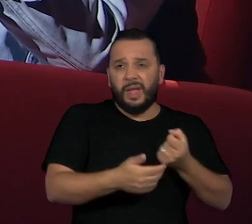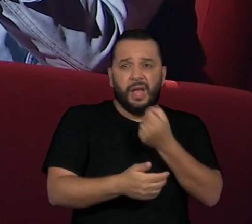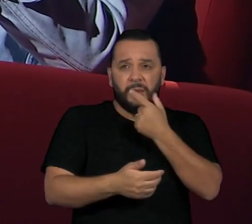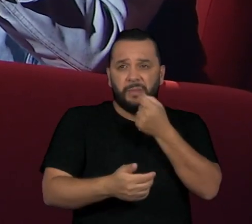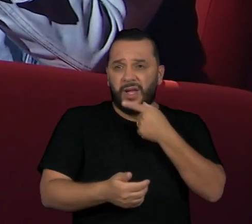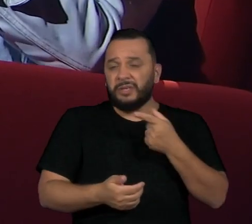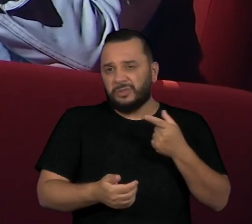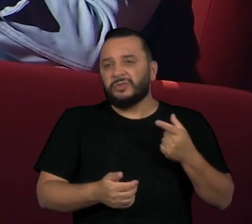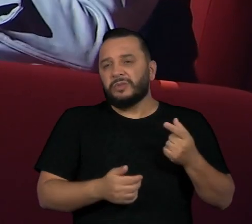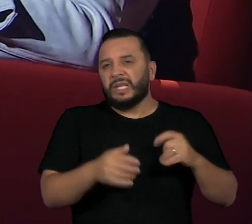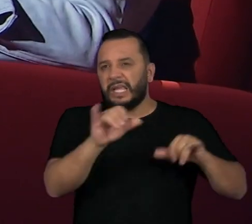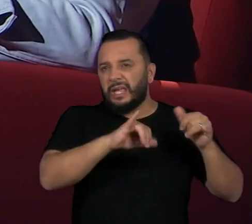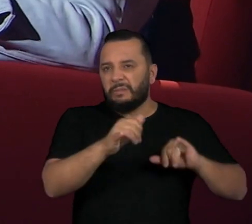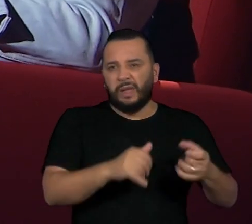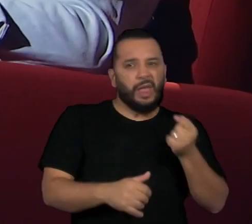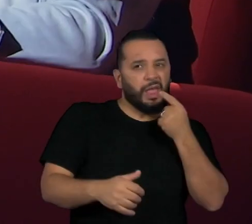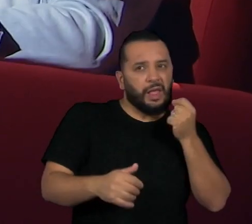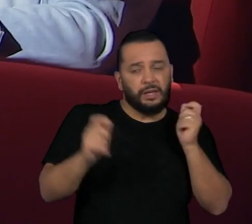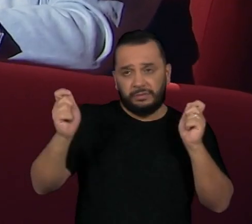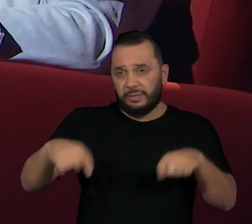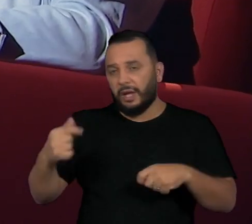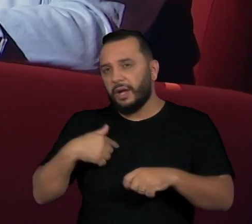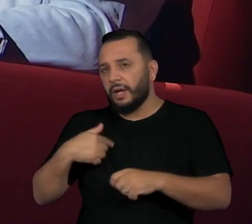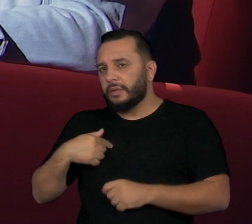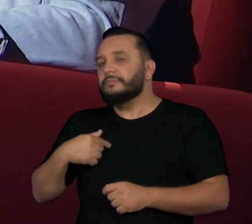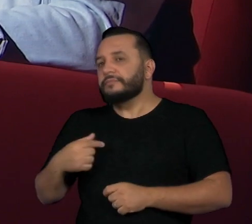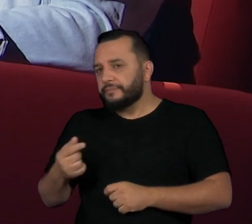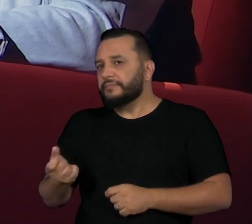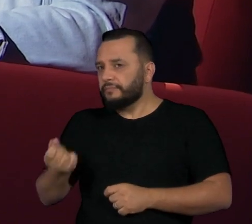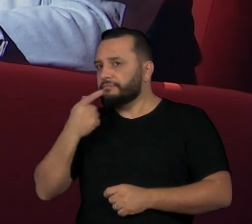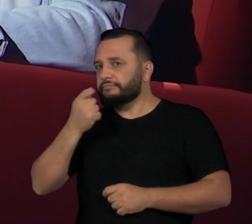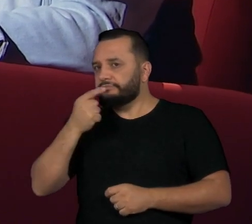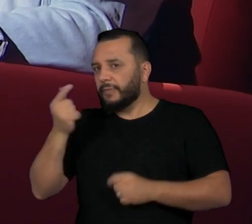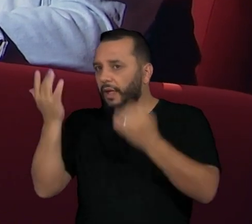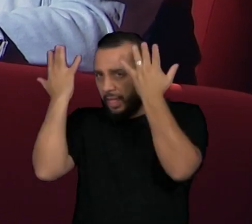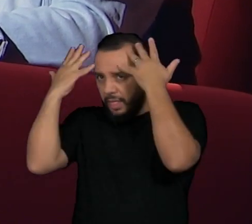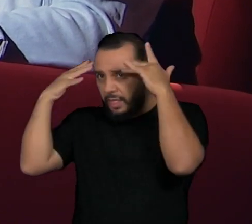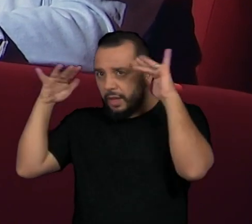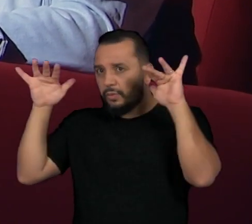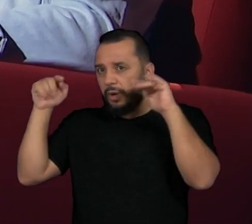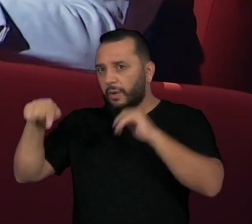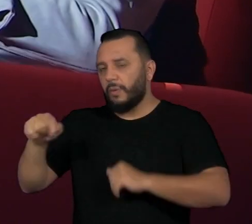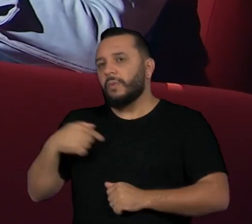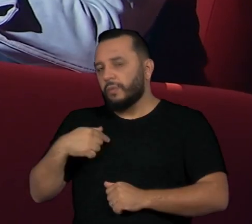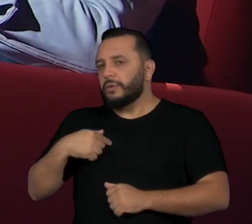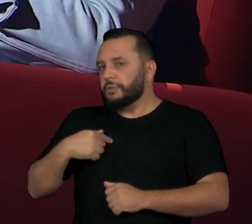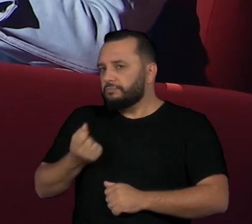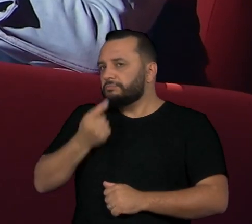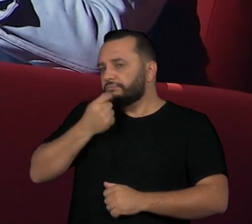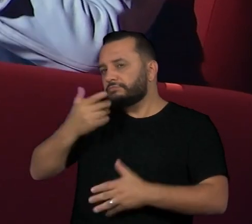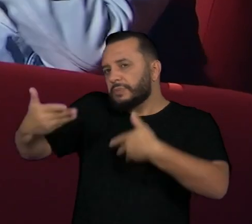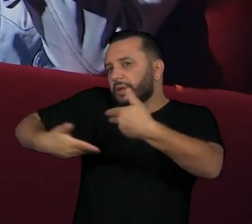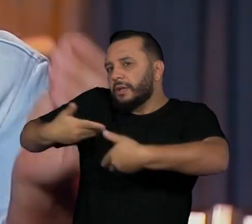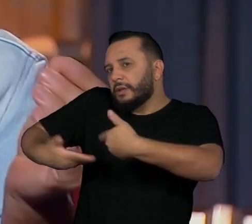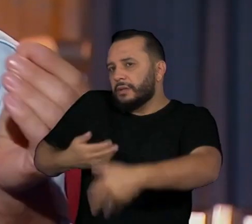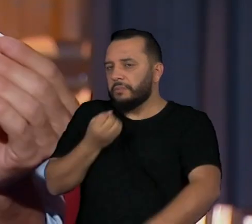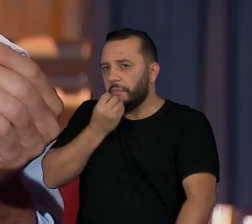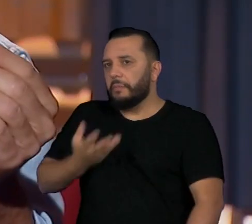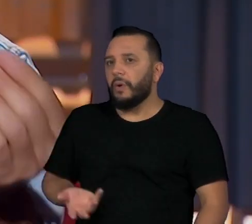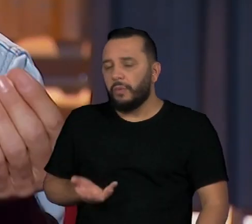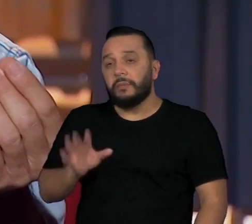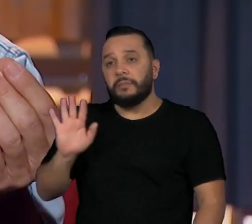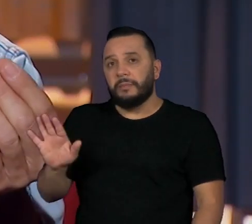alternativa é o uso ocasional, em doses baixas, mas muito eficazes, dessas substâncias psicodélicas, mas não fora de um